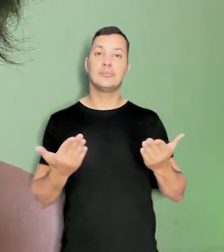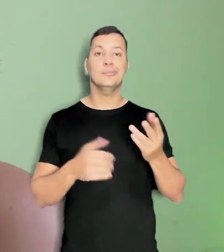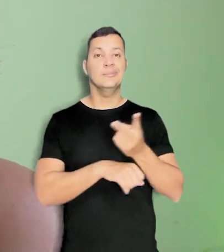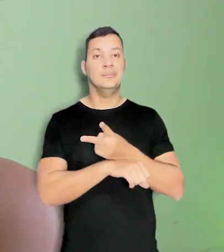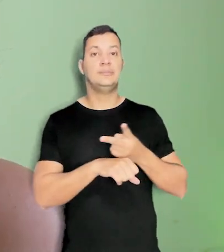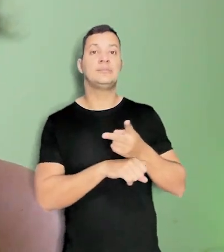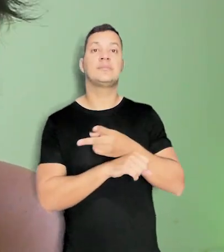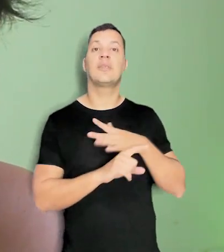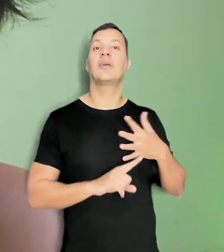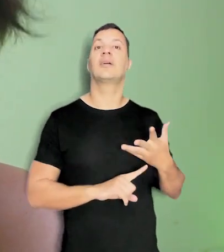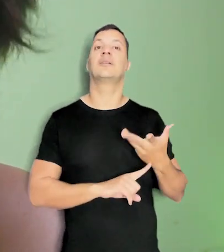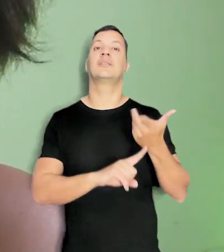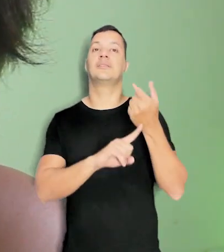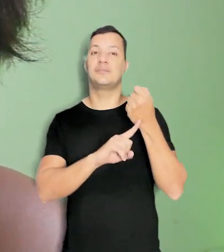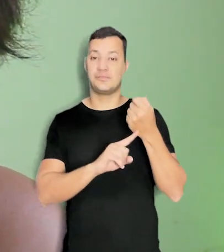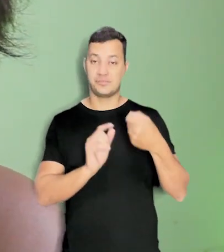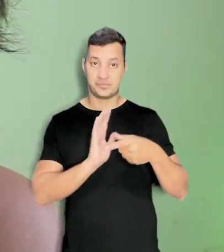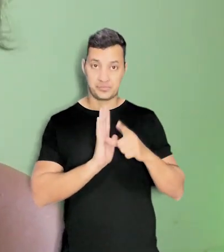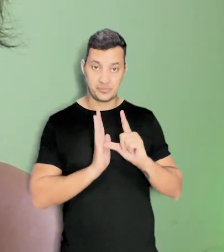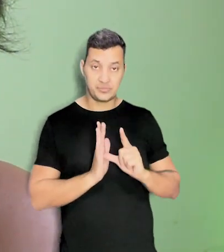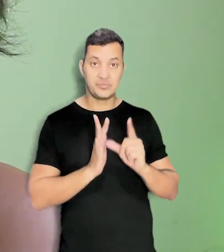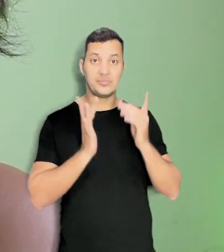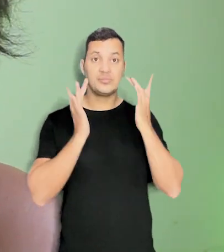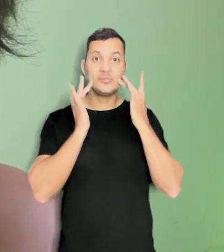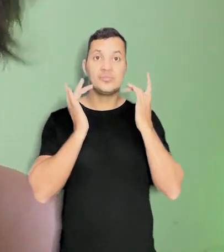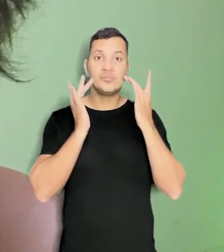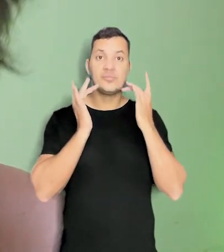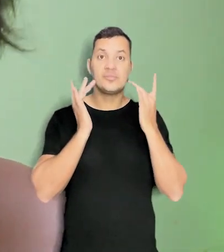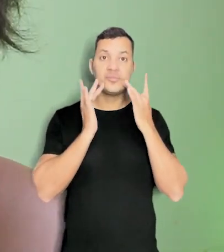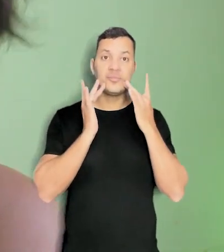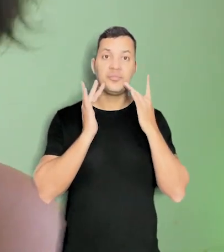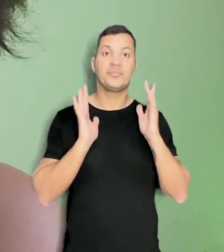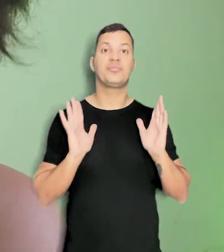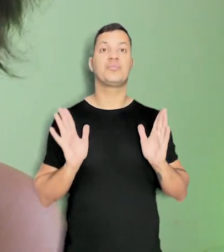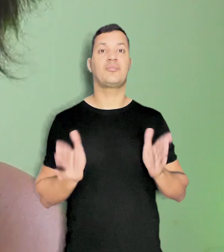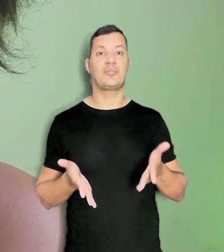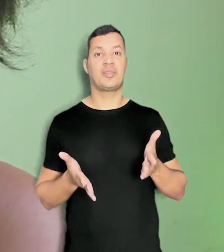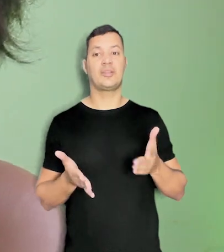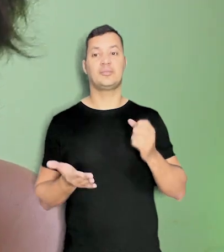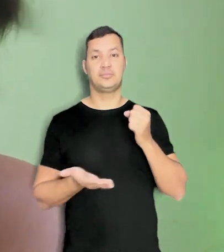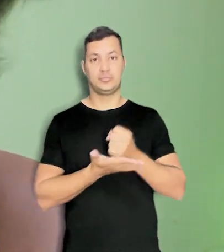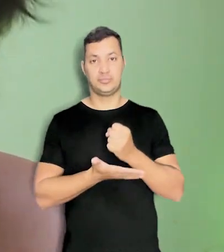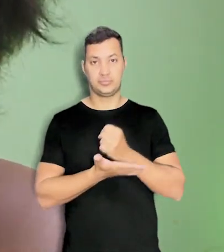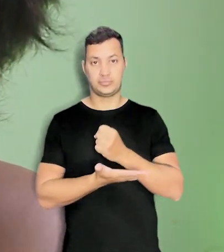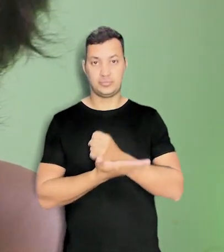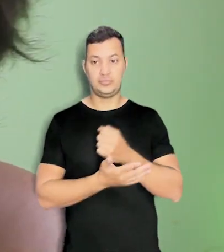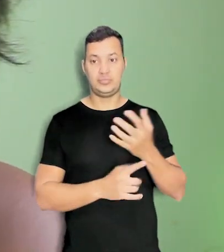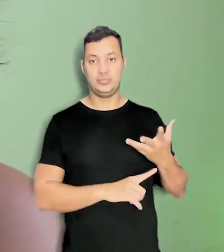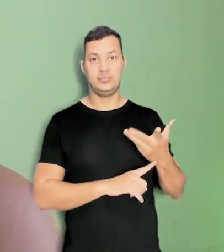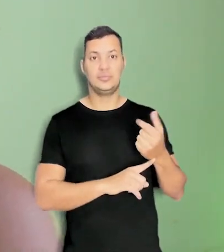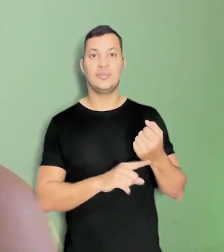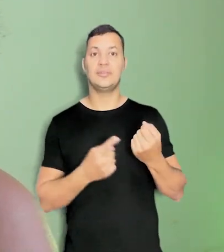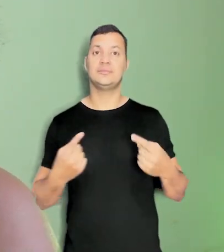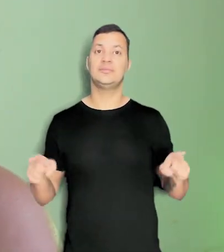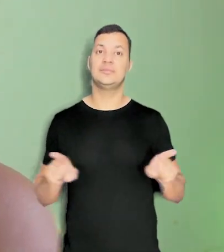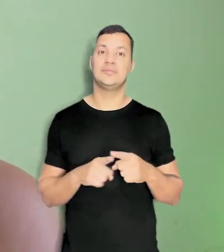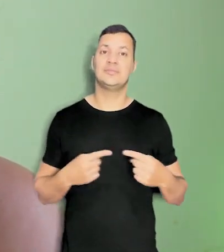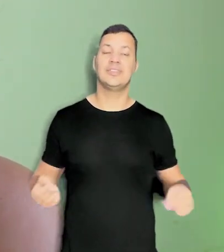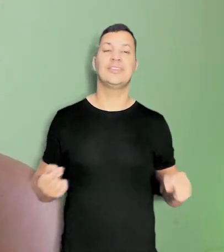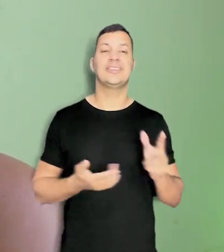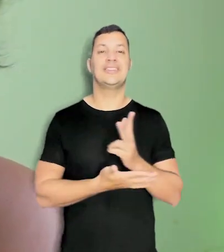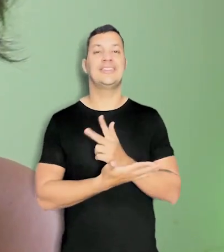arte, né? Eu já tinha, antes do teatro, já tinha tido contato com a arte pela música,